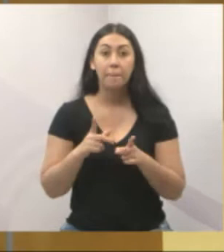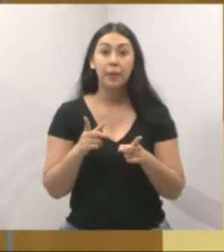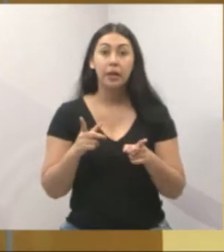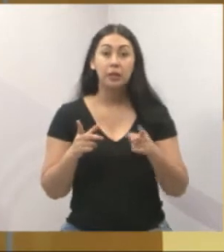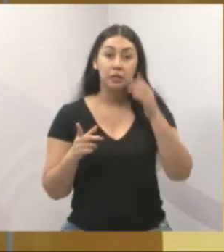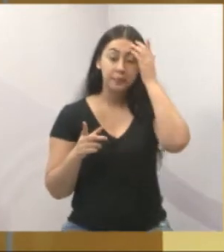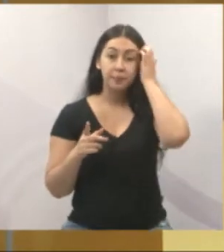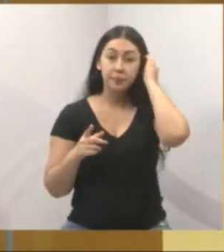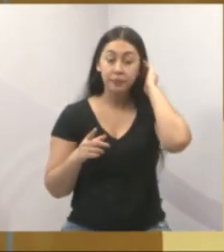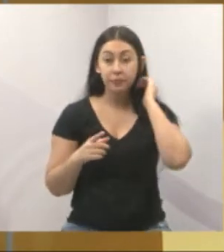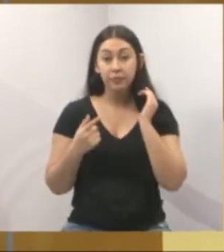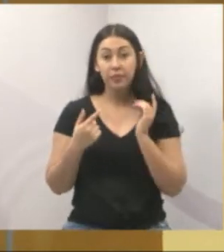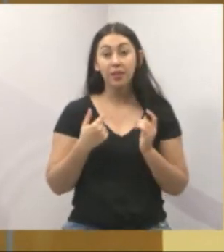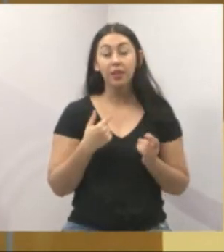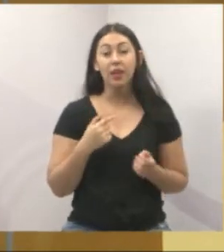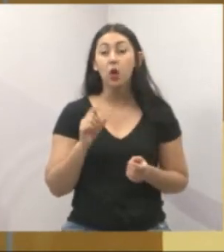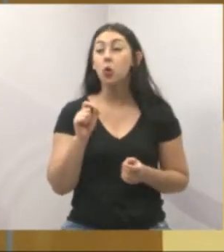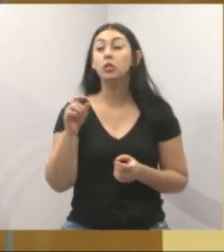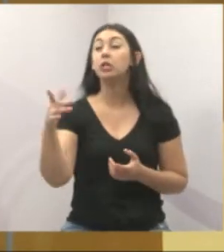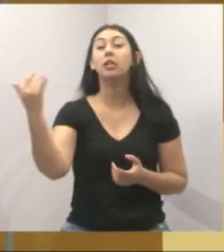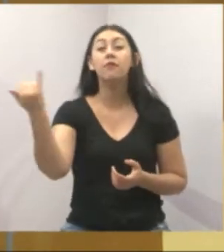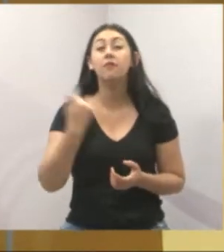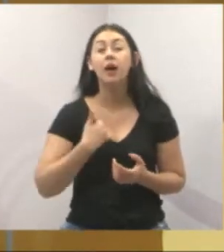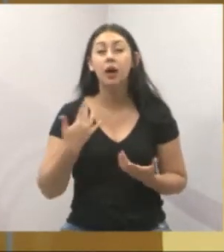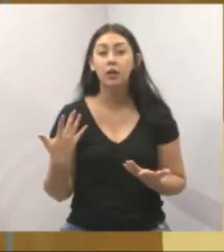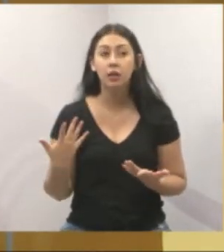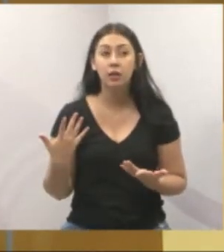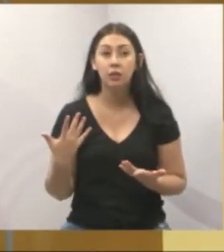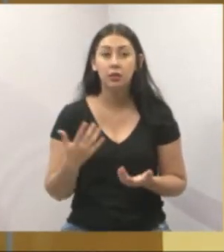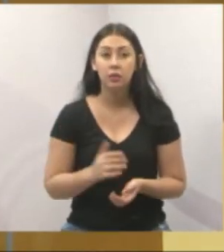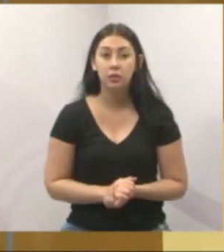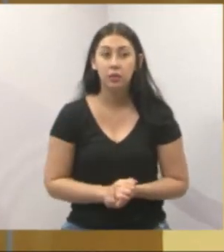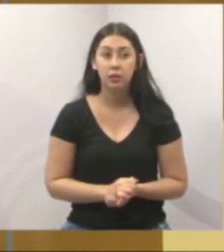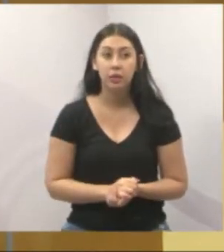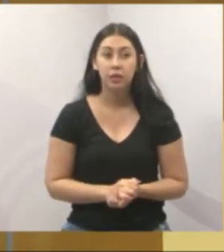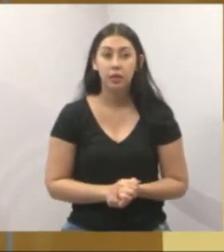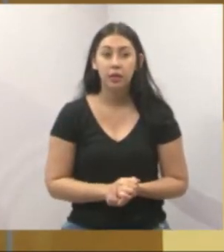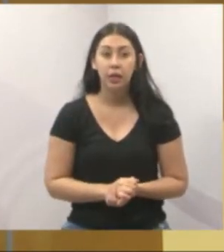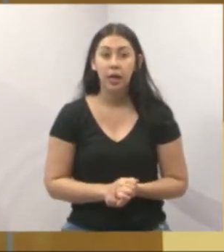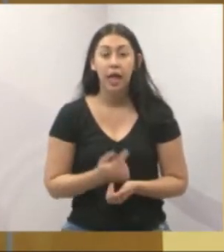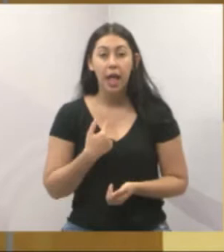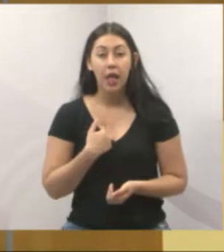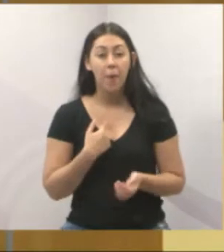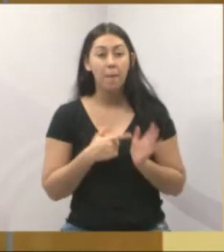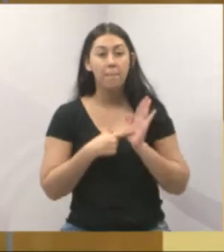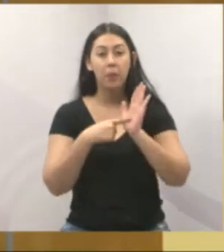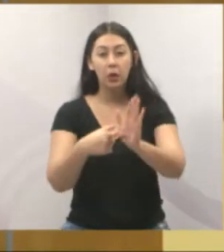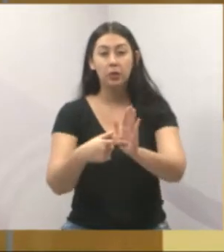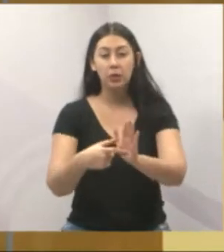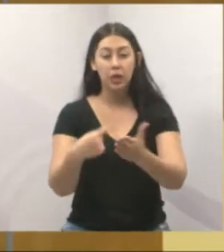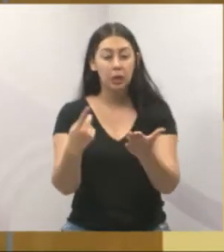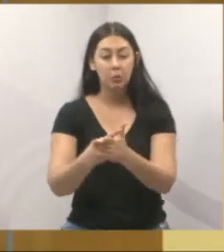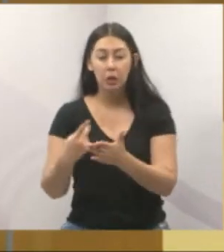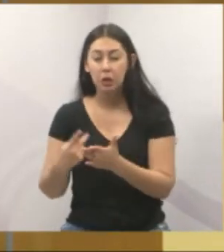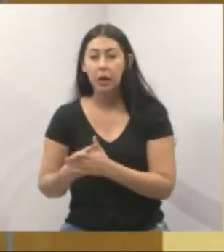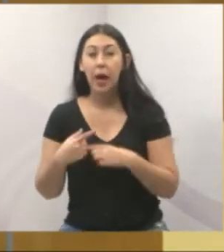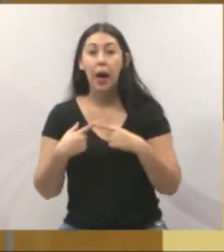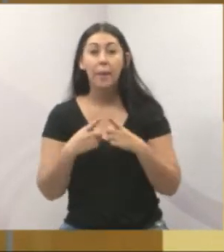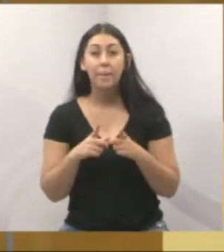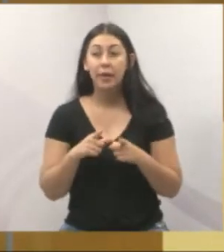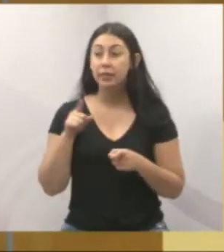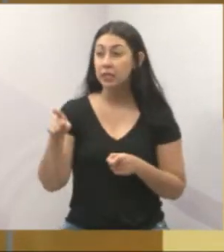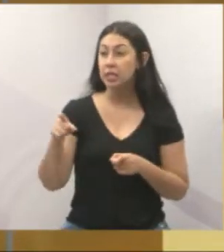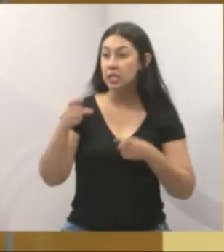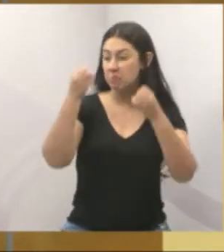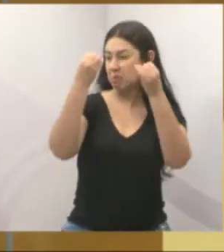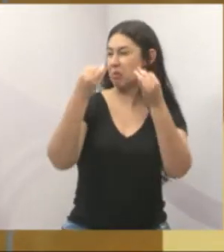E o que eu recebo em troca? Quando eu fiz essa denúncia, recebi uma série de adjetivos impróprios ao nosso mandato.